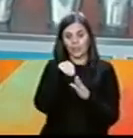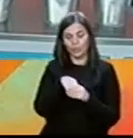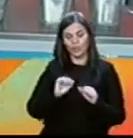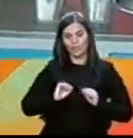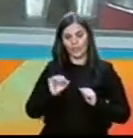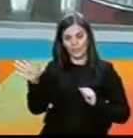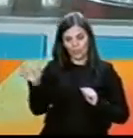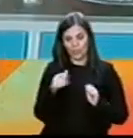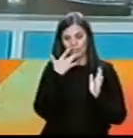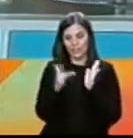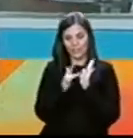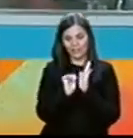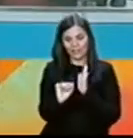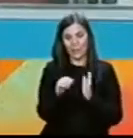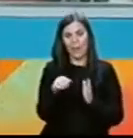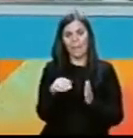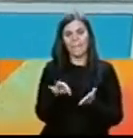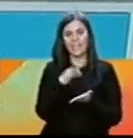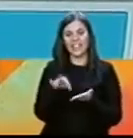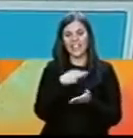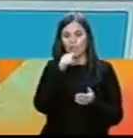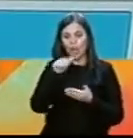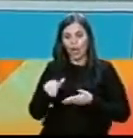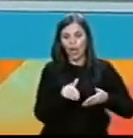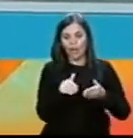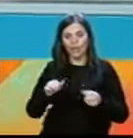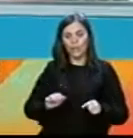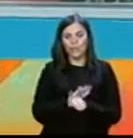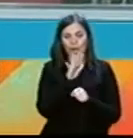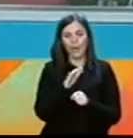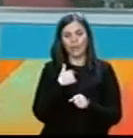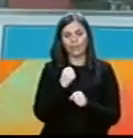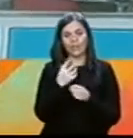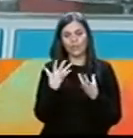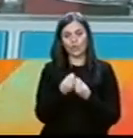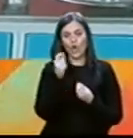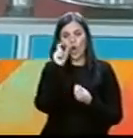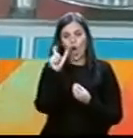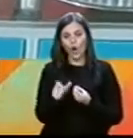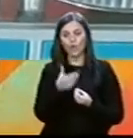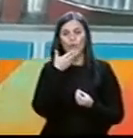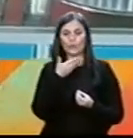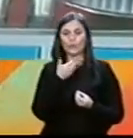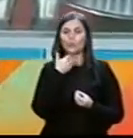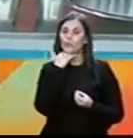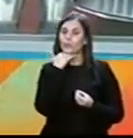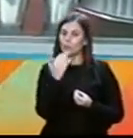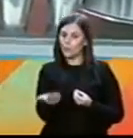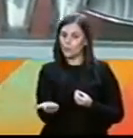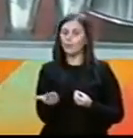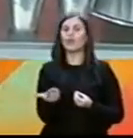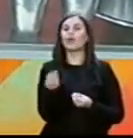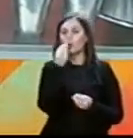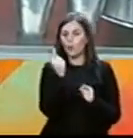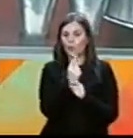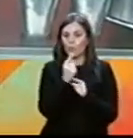Trouxeste? Trouxe. Petiscos do Rio e do Mar, que fiz em parceria com o gastrónomo. Virgílio Nogueira Gomes. Exatamente, que é um